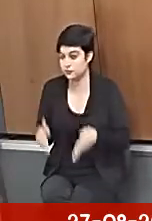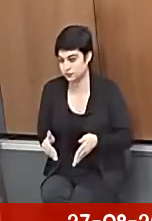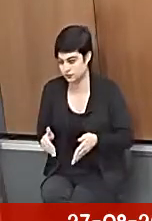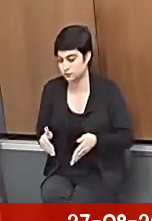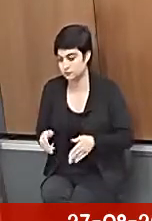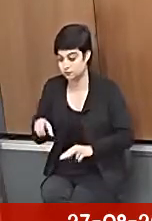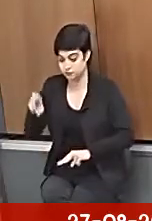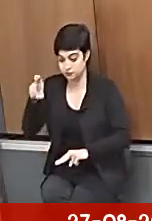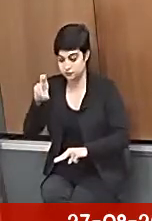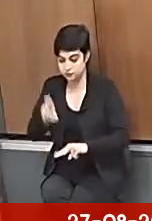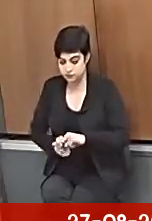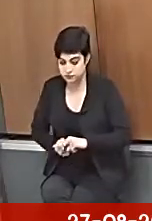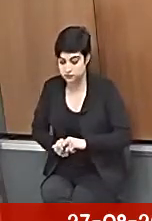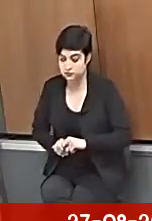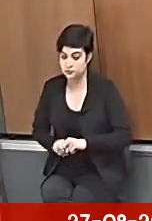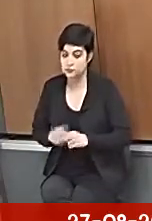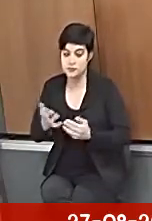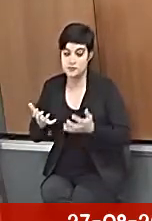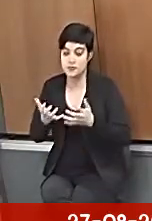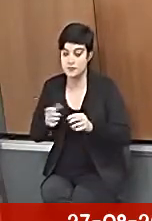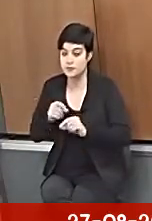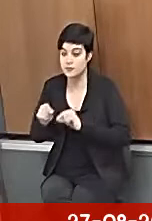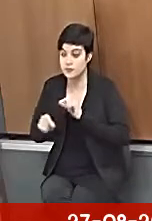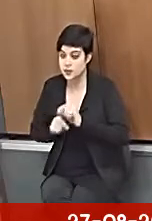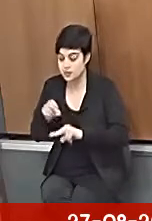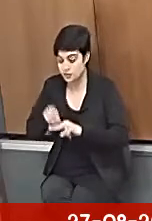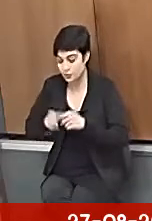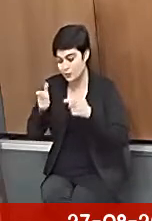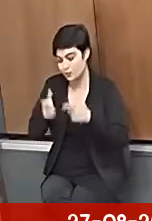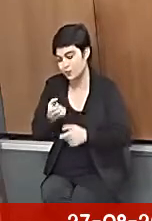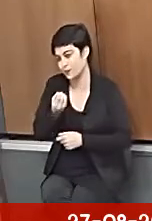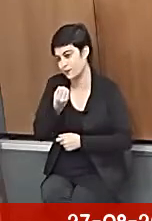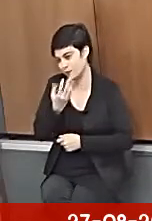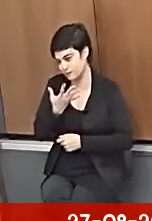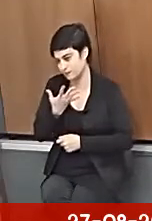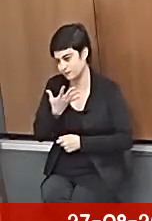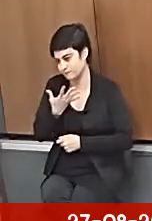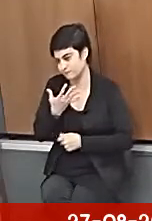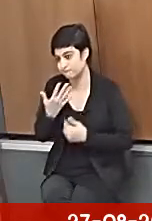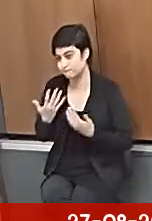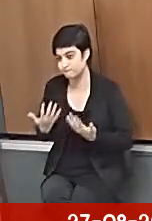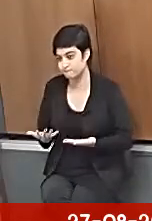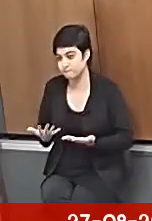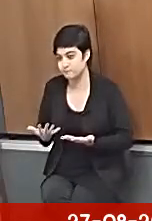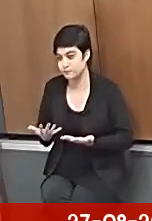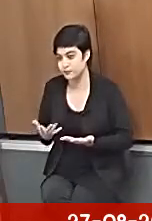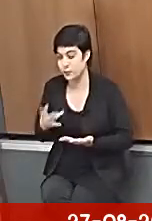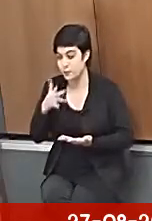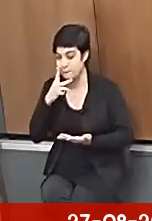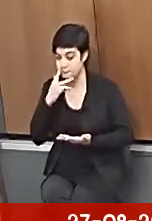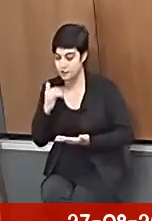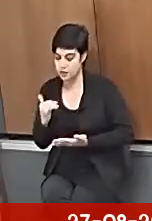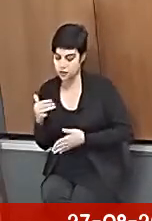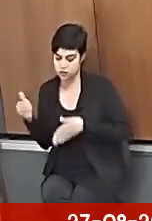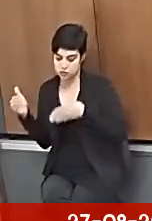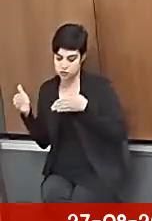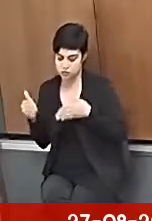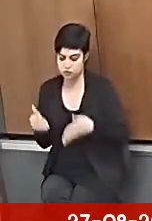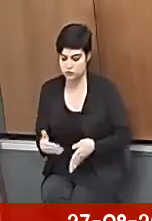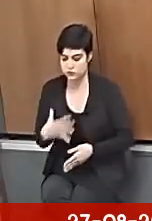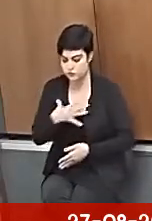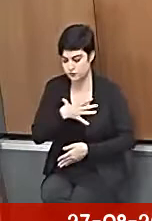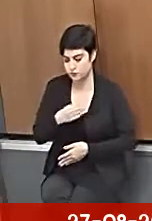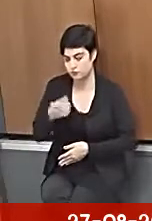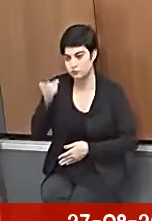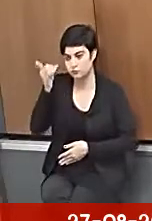cadeira é como cadeirante que é recebido por alguém mas que o pai que chega com uma criança